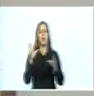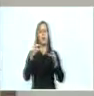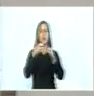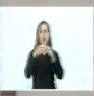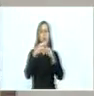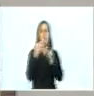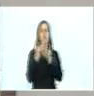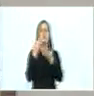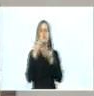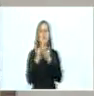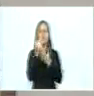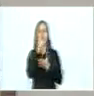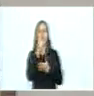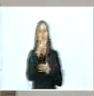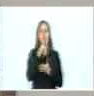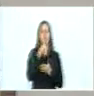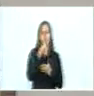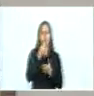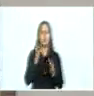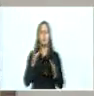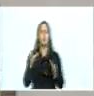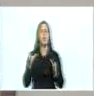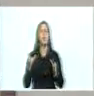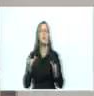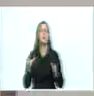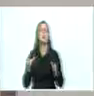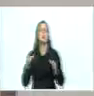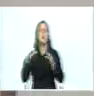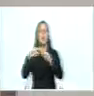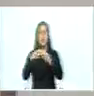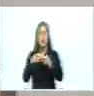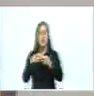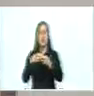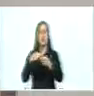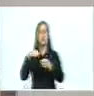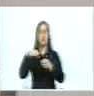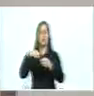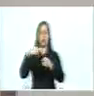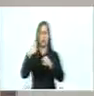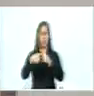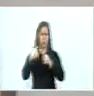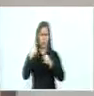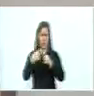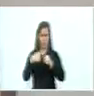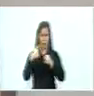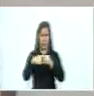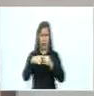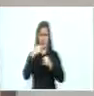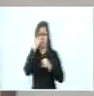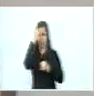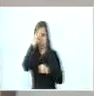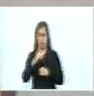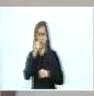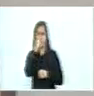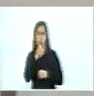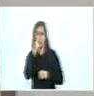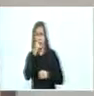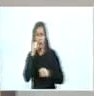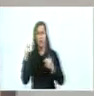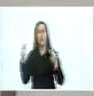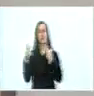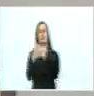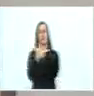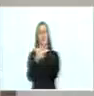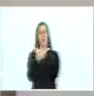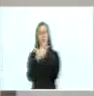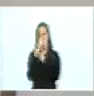Gêneros, do Conselho Municipal de Direitos das Mulheres e da Universidade Federal de Viçosa,